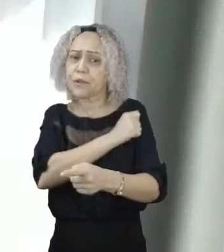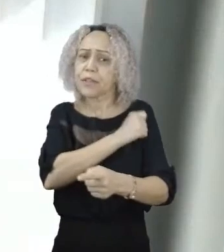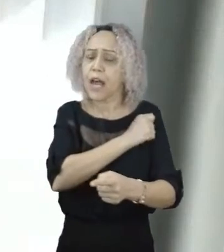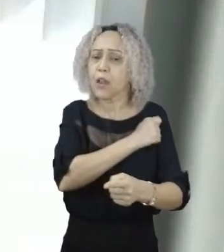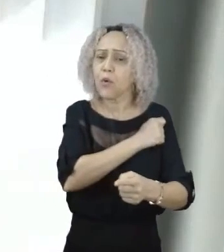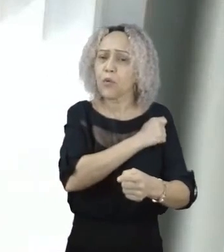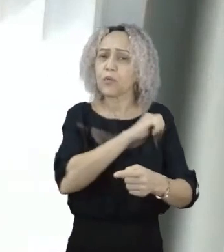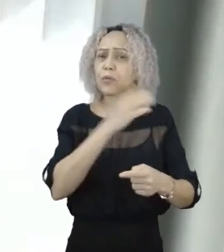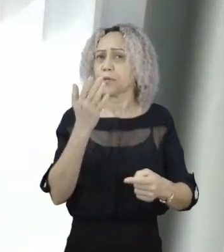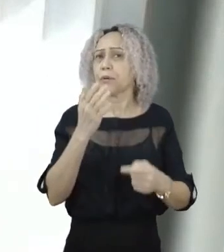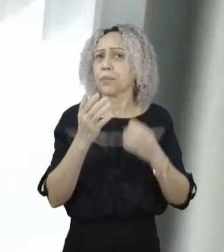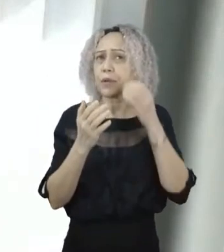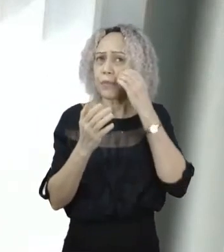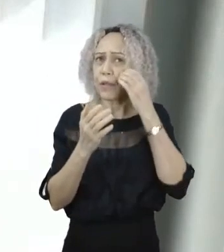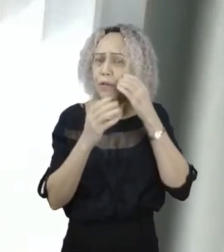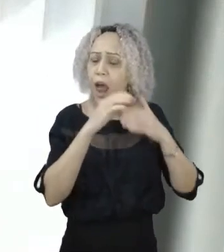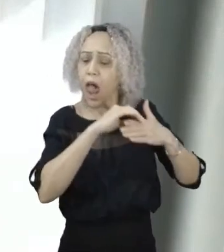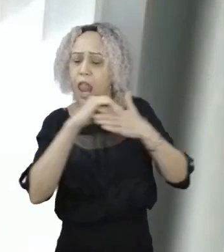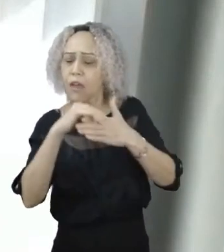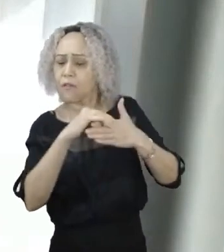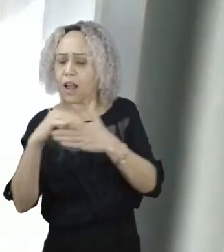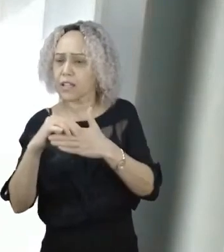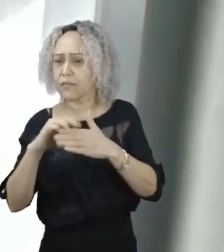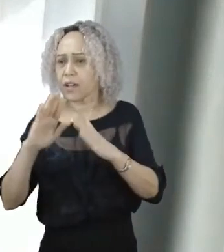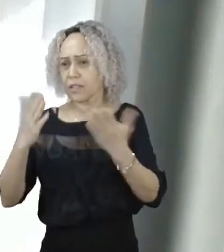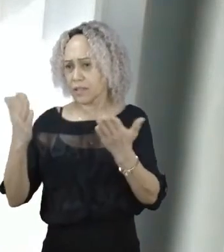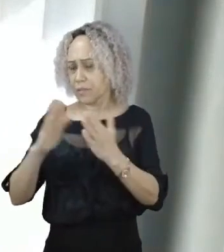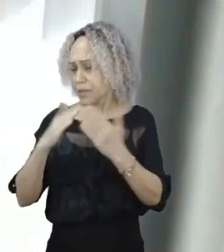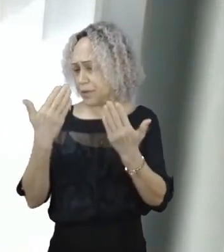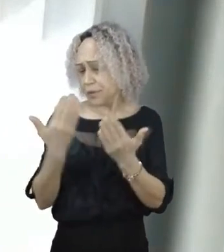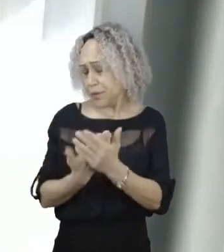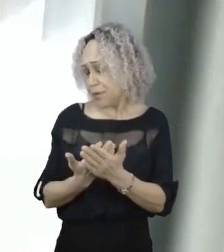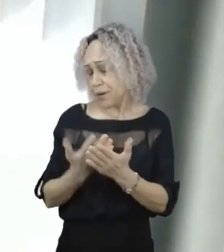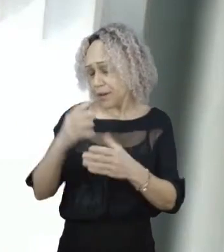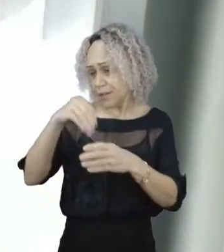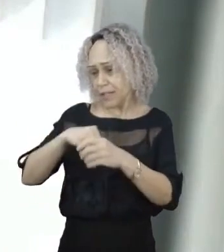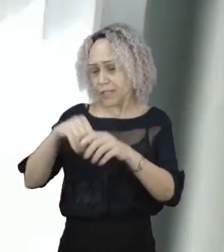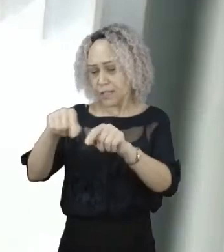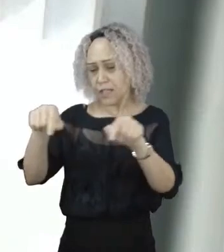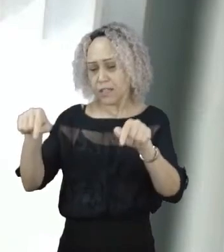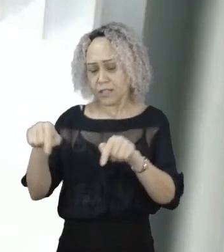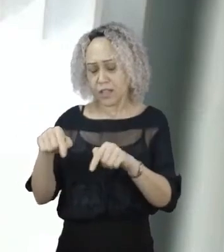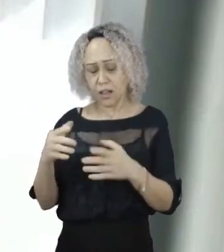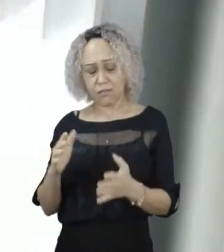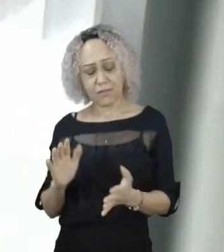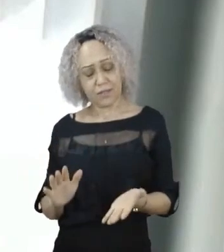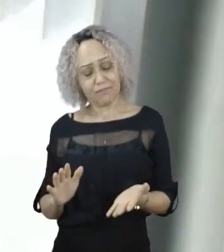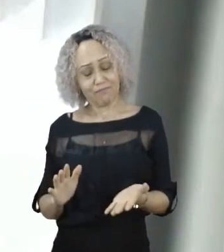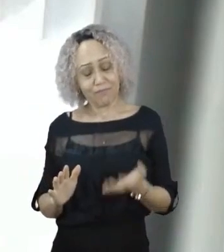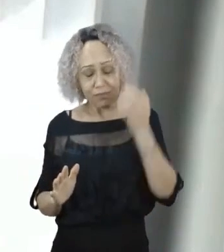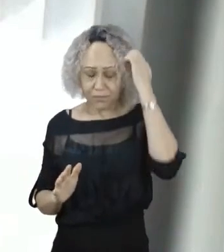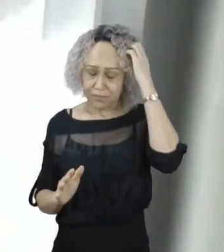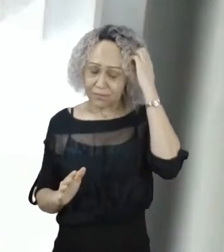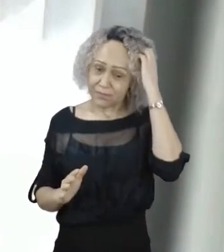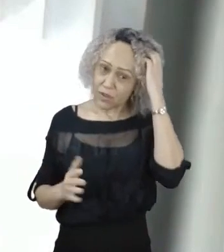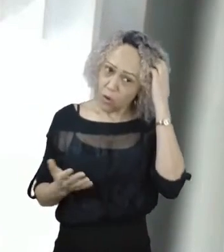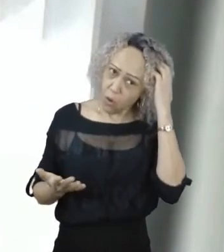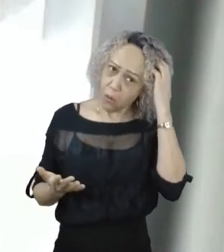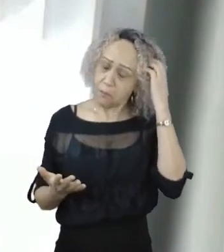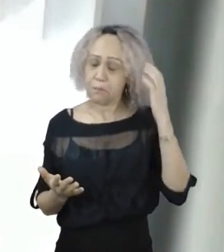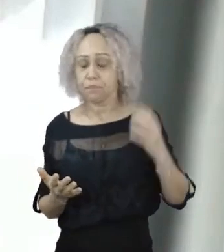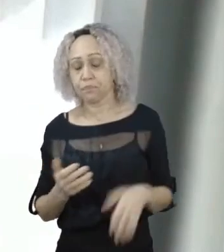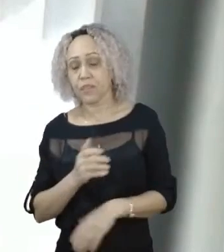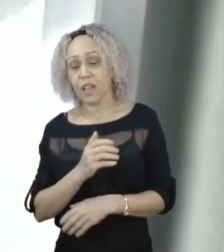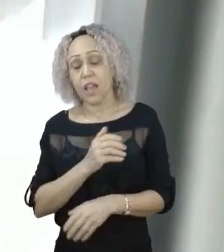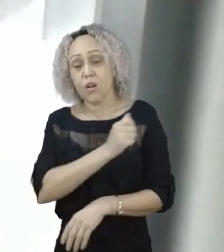acesso, né, porque os estudantes preferem assistir alguma coisa no celular mais atrativa. É evidente que